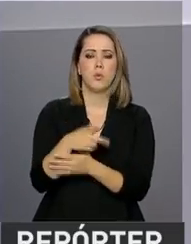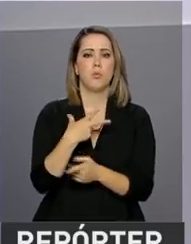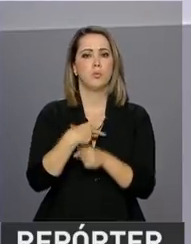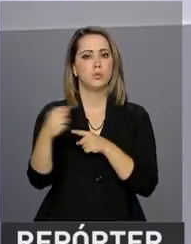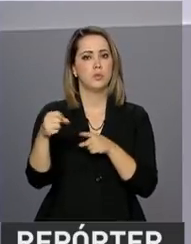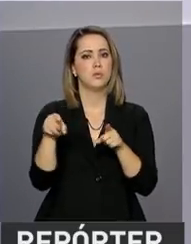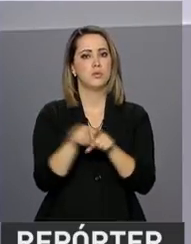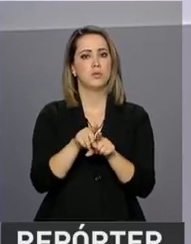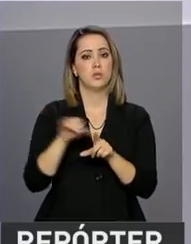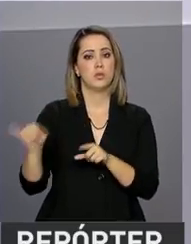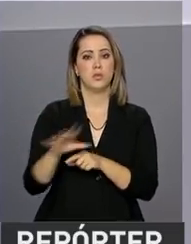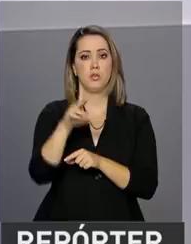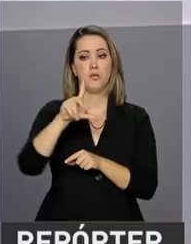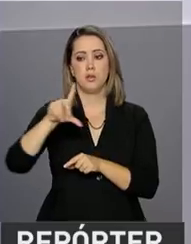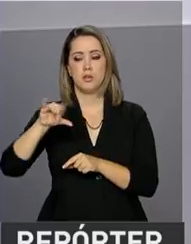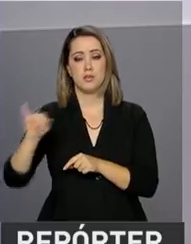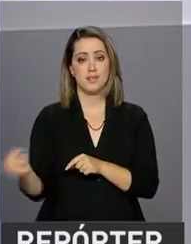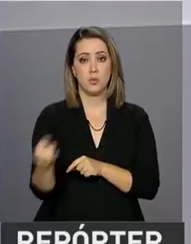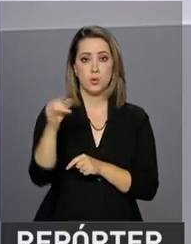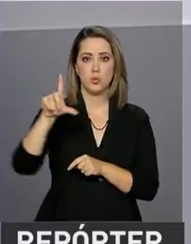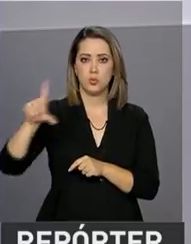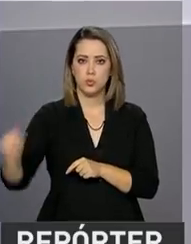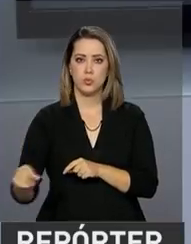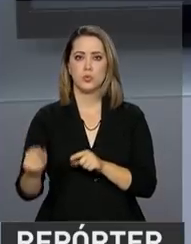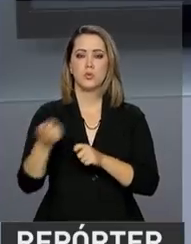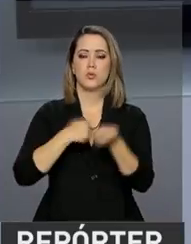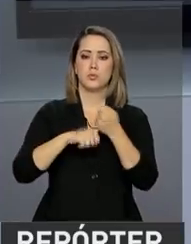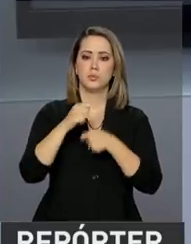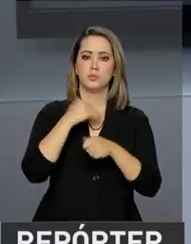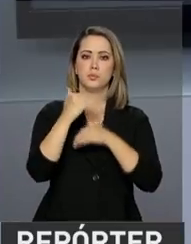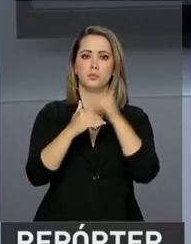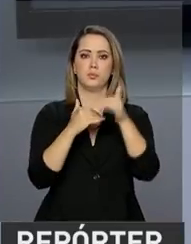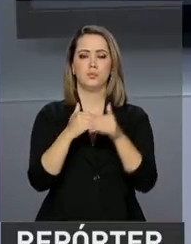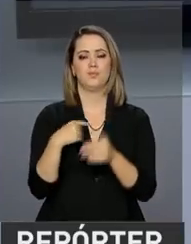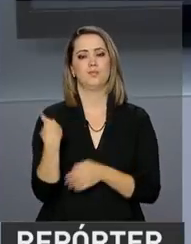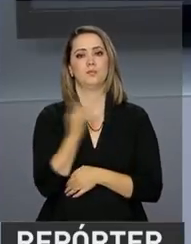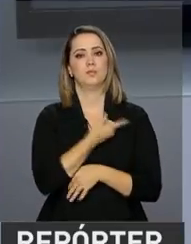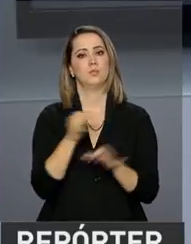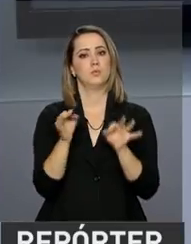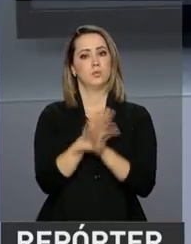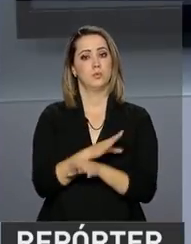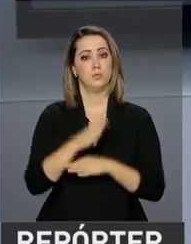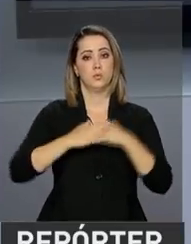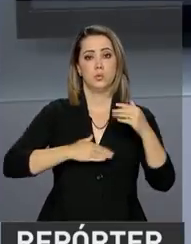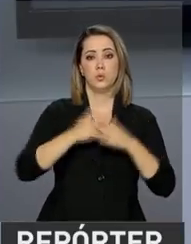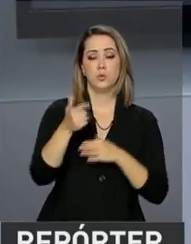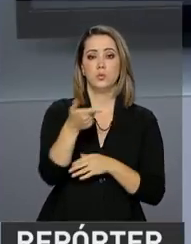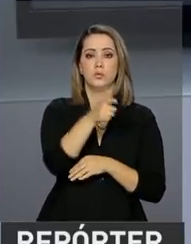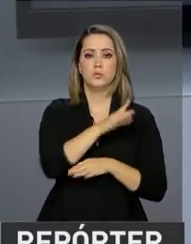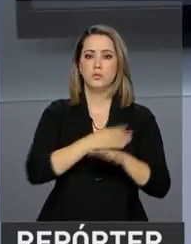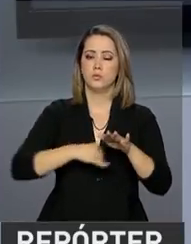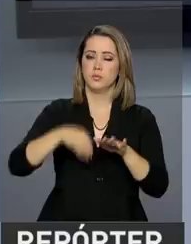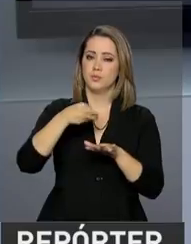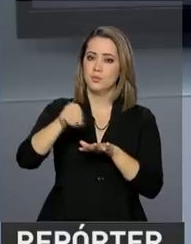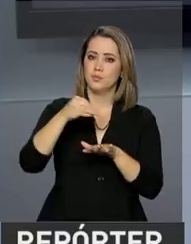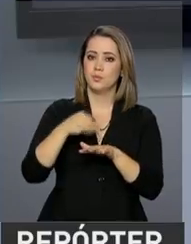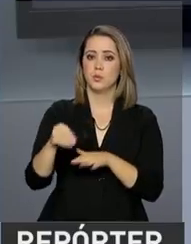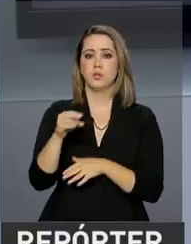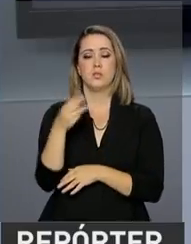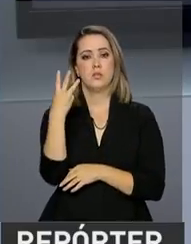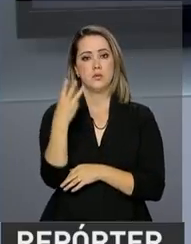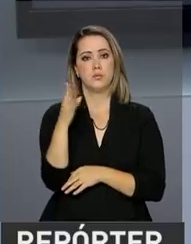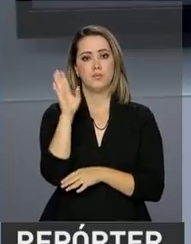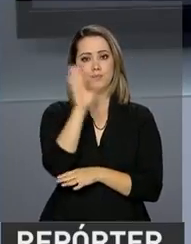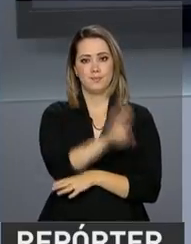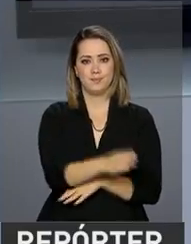e os juros caindo ea economia crescendo nós ficamos por aqui voltamos a qualquer momento com outras informações ou